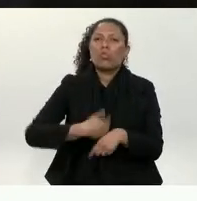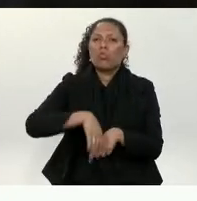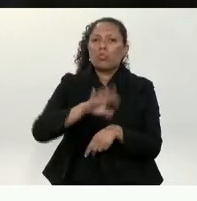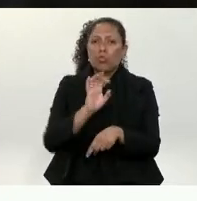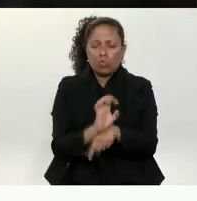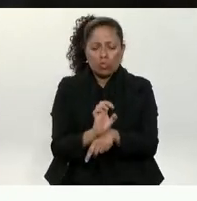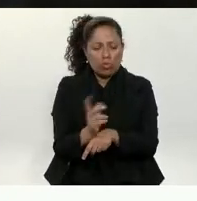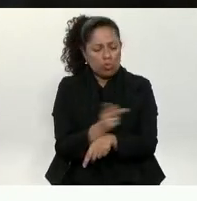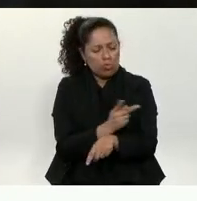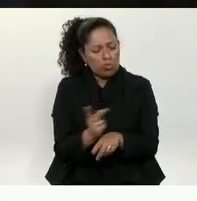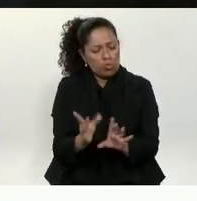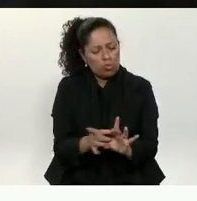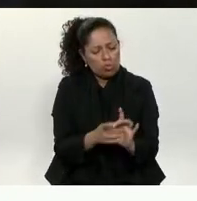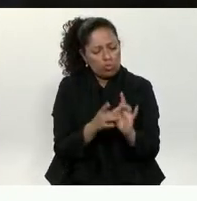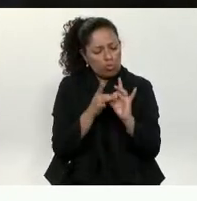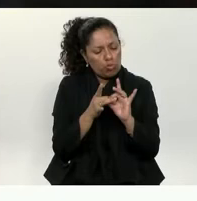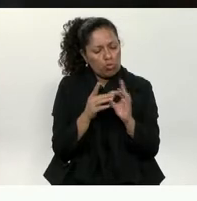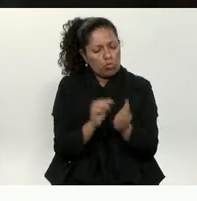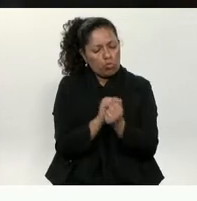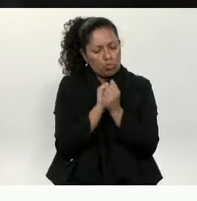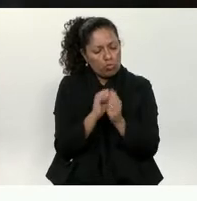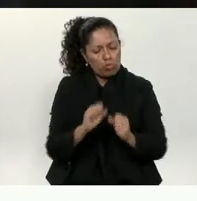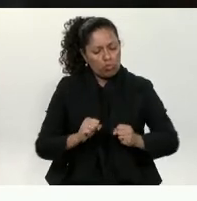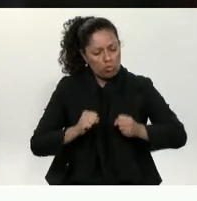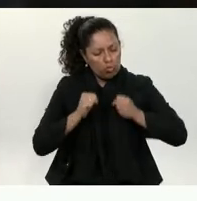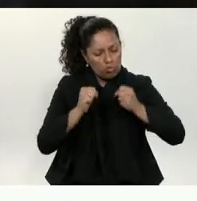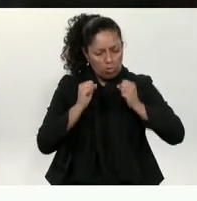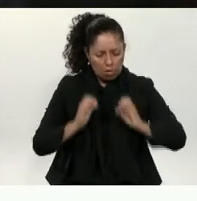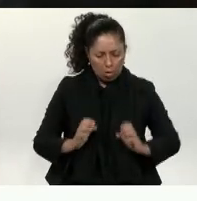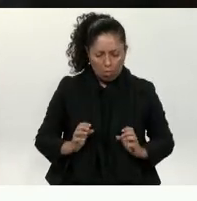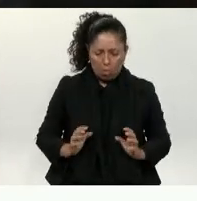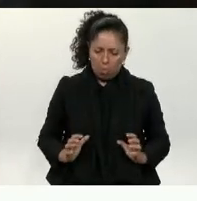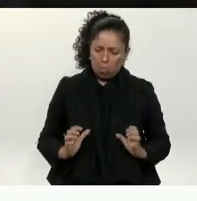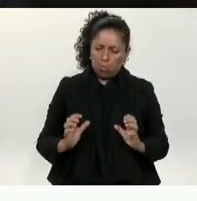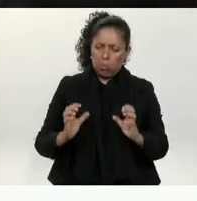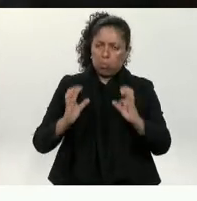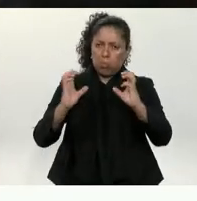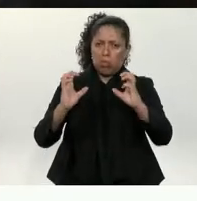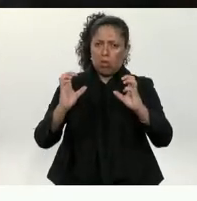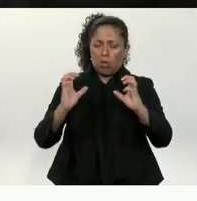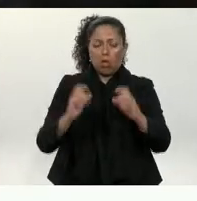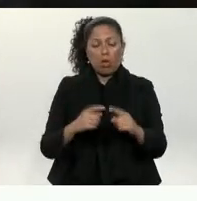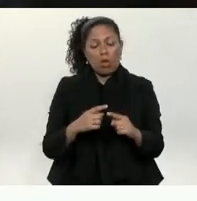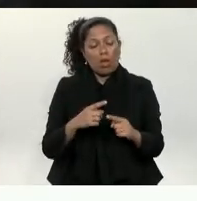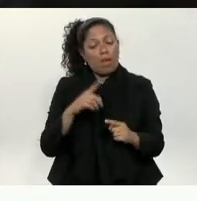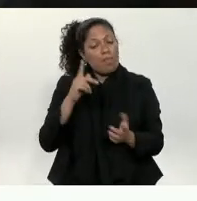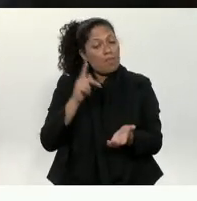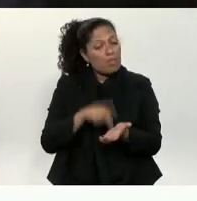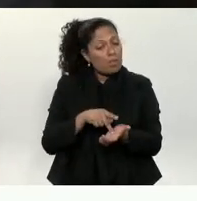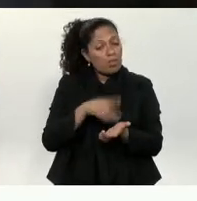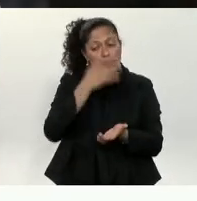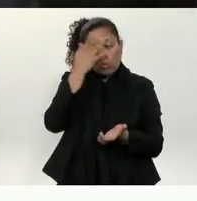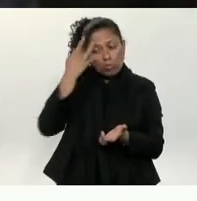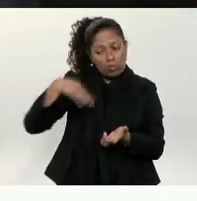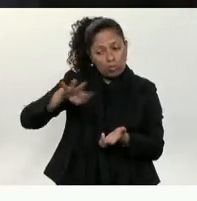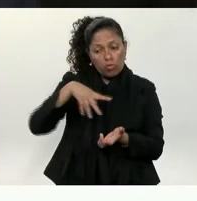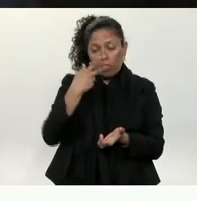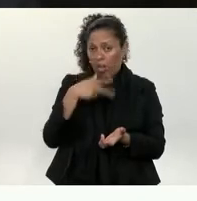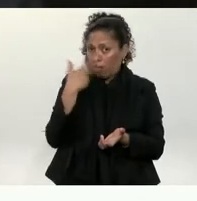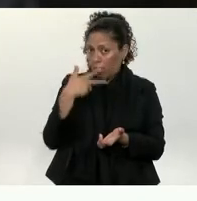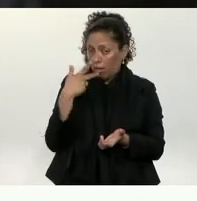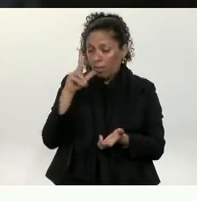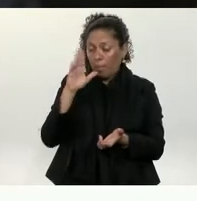estarem juntos nessa batalha, né? Porque a verdade é que ninguém diz, isso aí é um